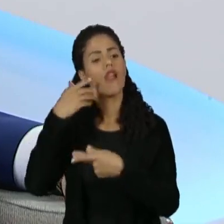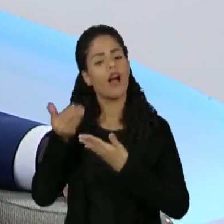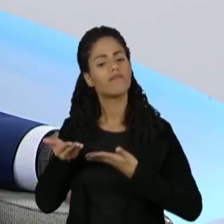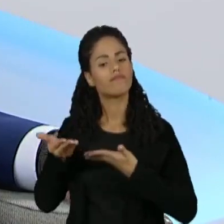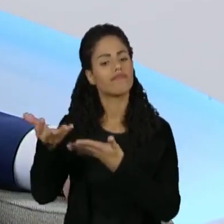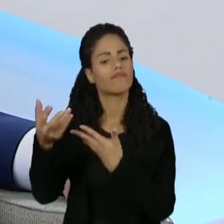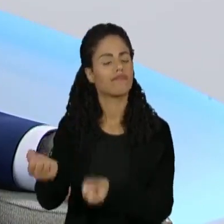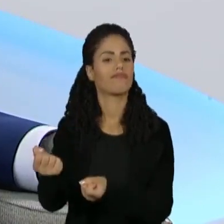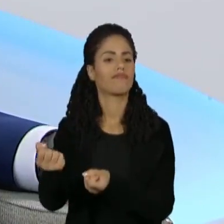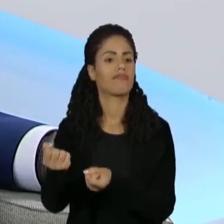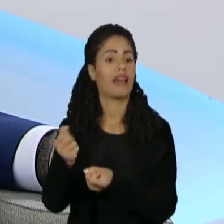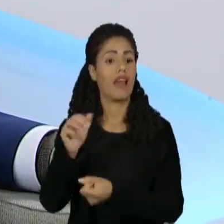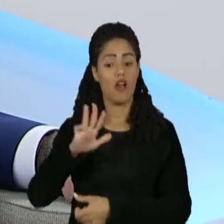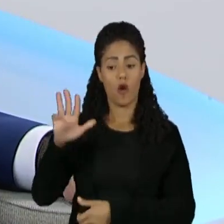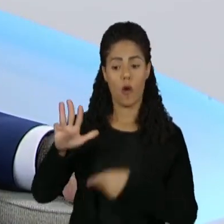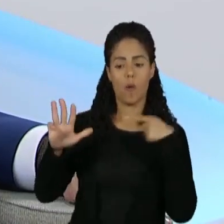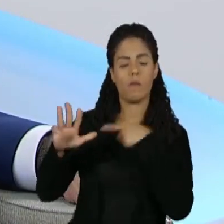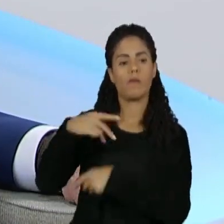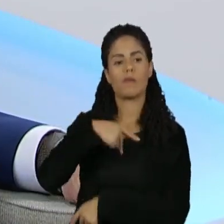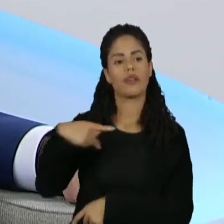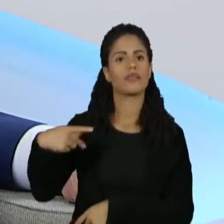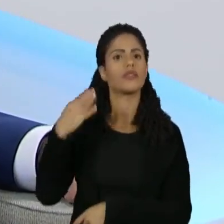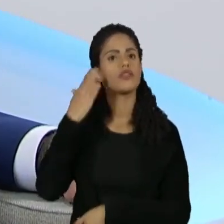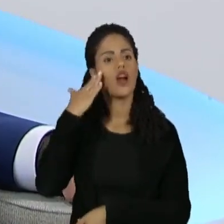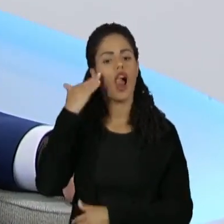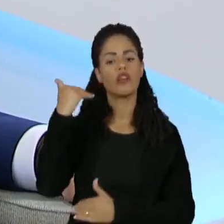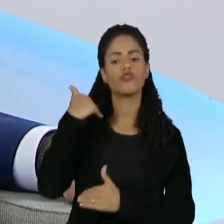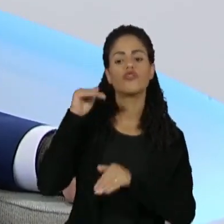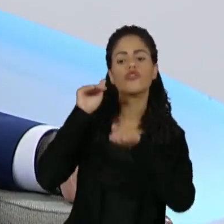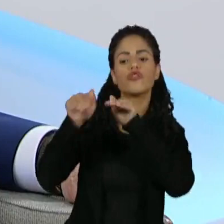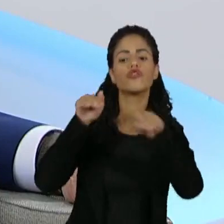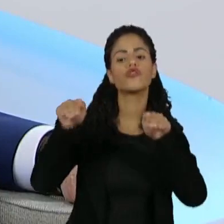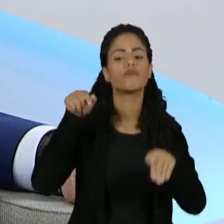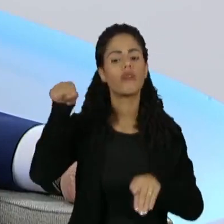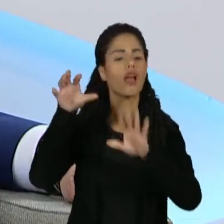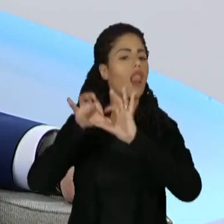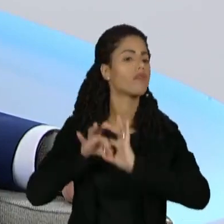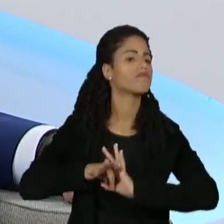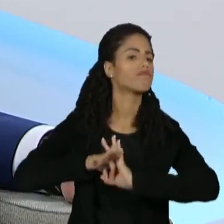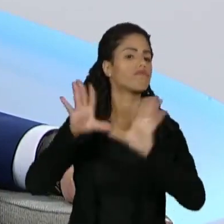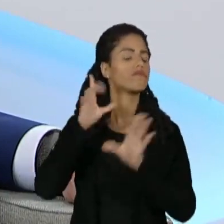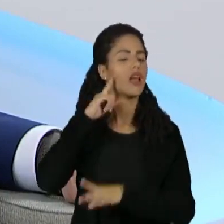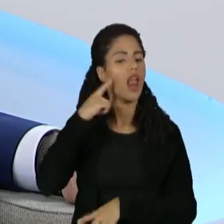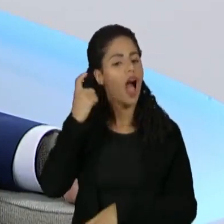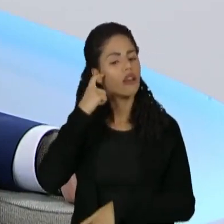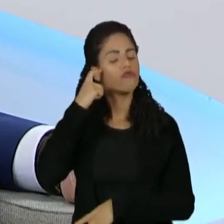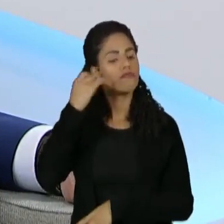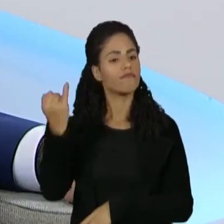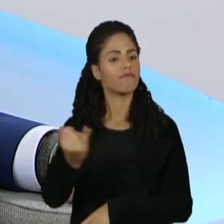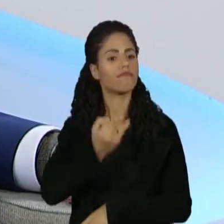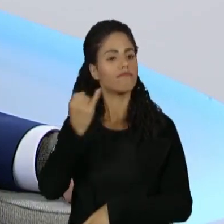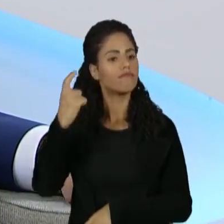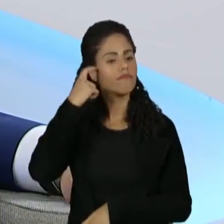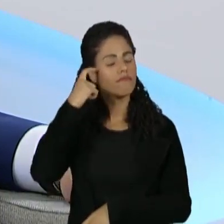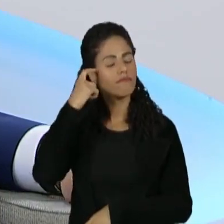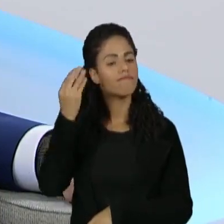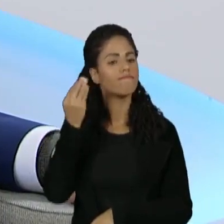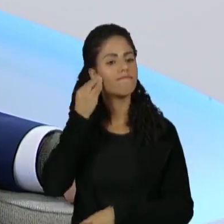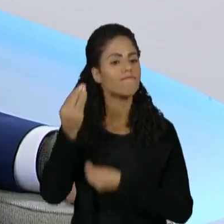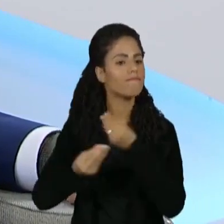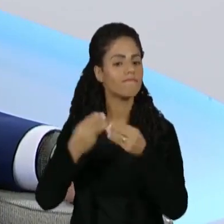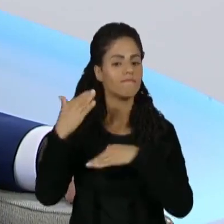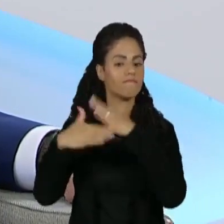convite. Eu acho que o presidente da República tem essa prerrogativa de chamar quem ele acha que é importante para dialogar pensando no Brasil, e